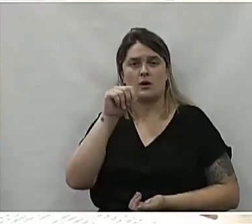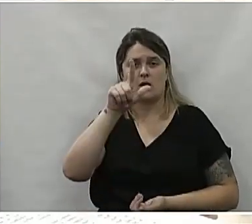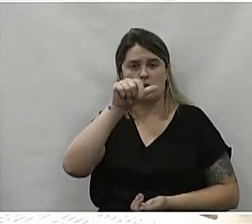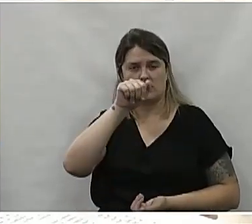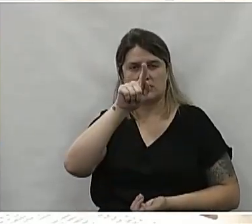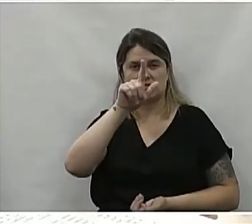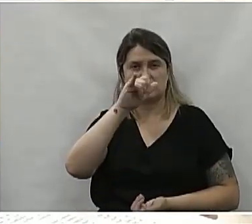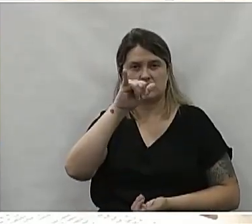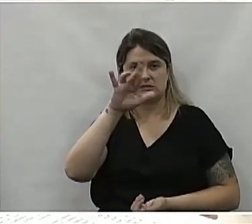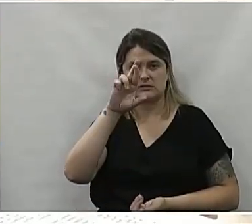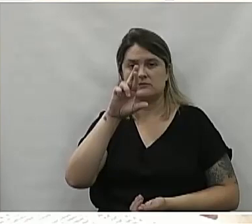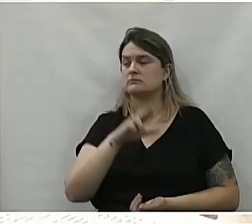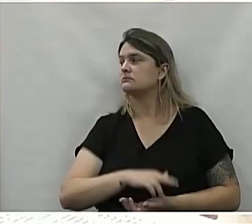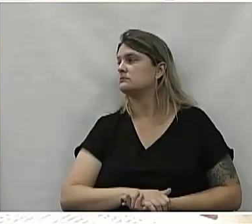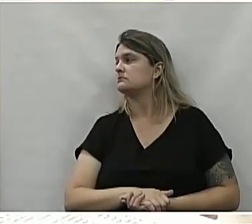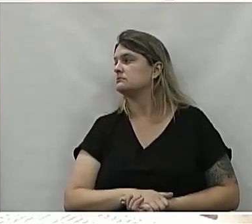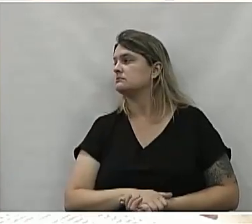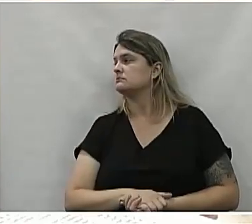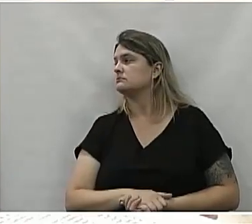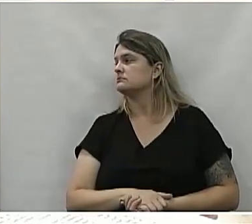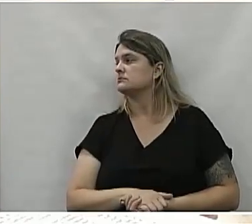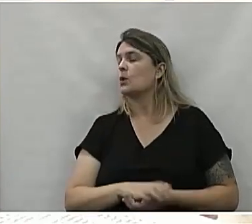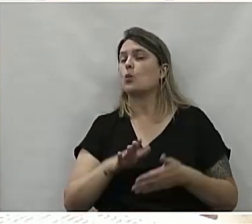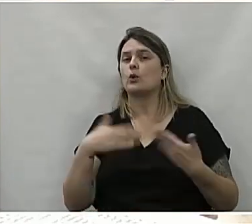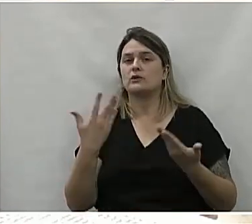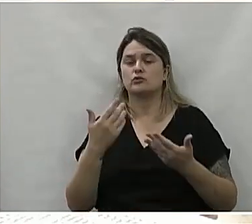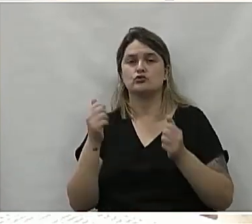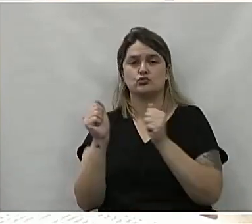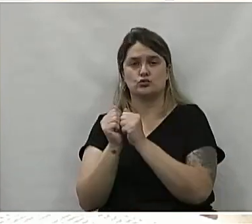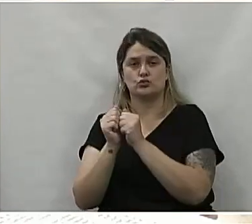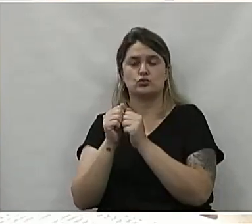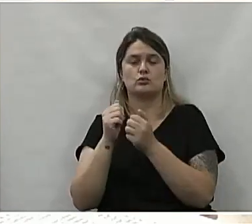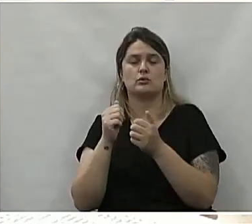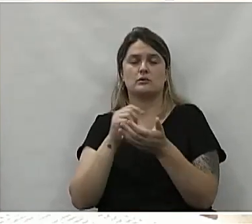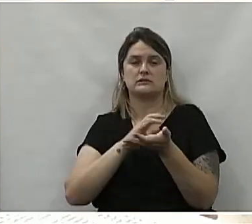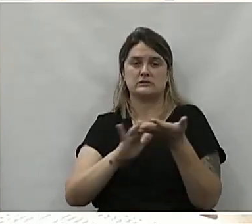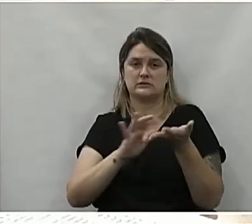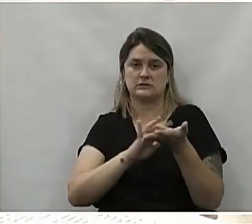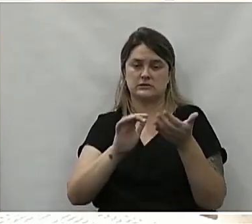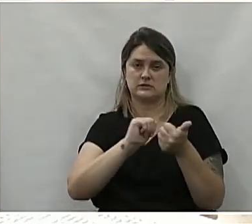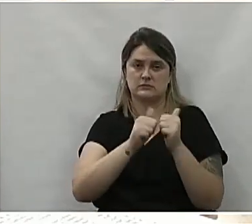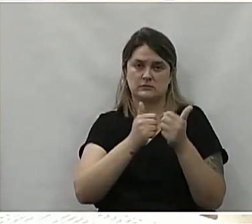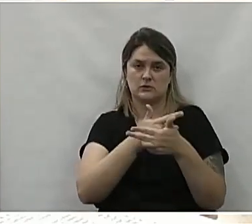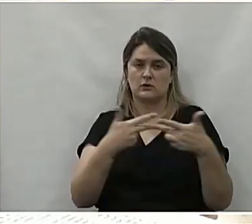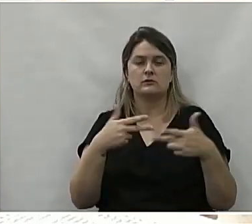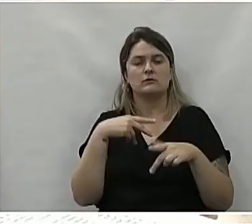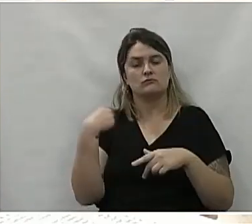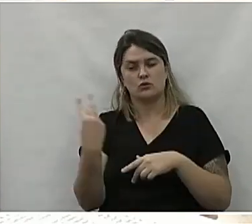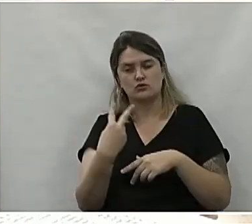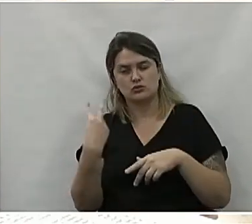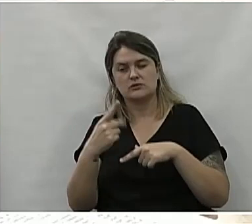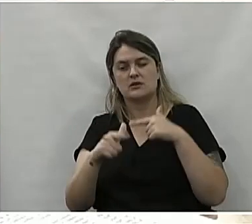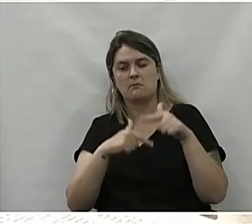Kozlowski Que quando ele estava À frente comigo Na secretaria A gente começou A trabalhar